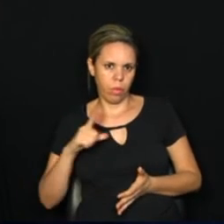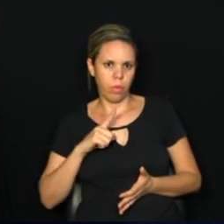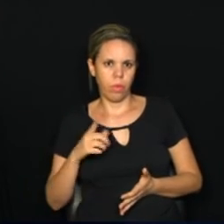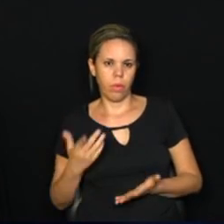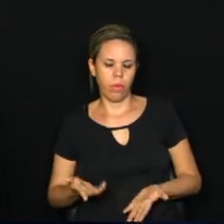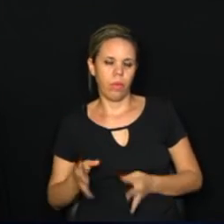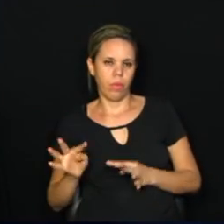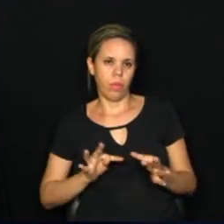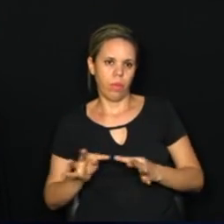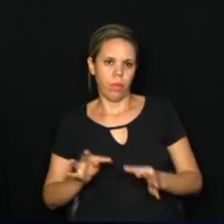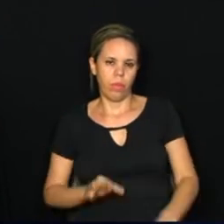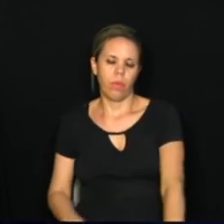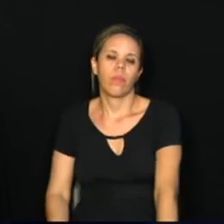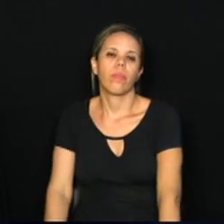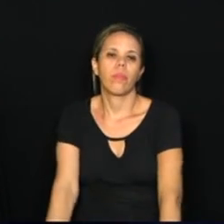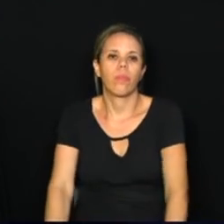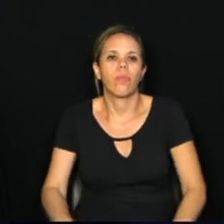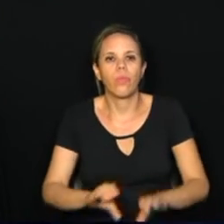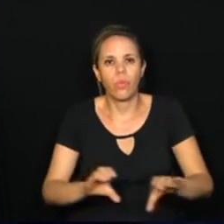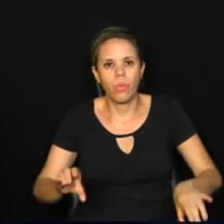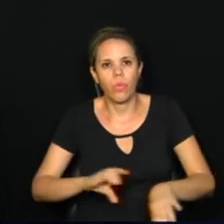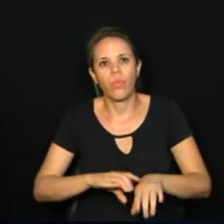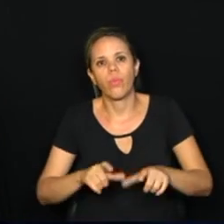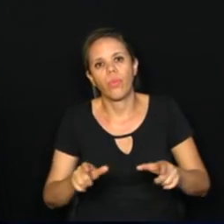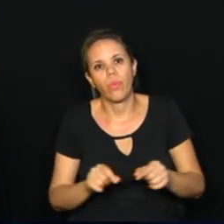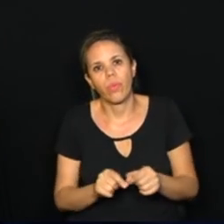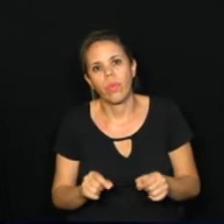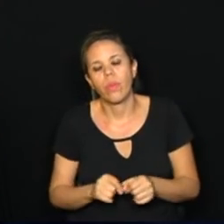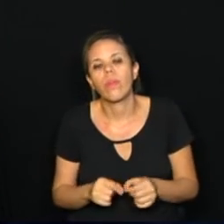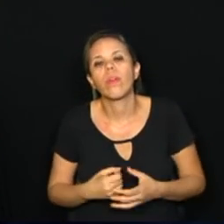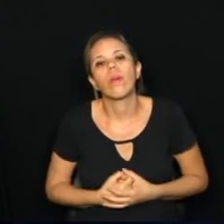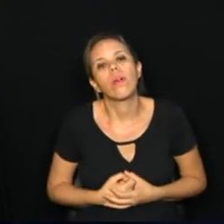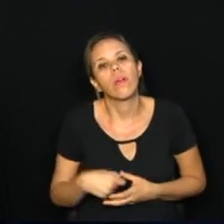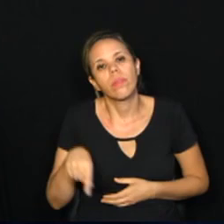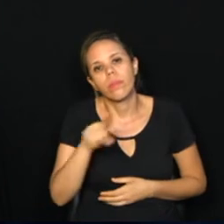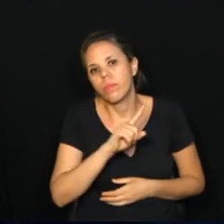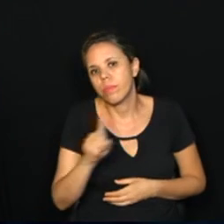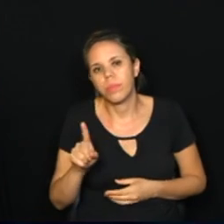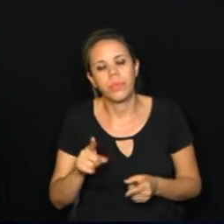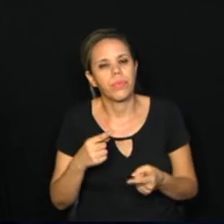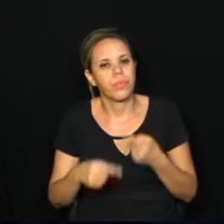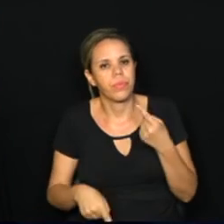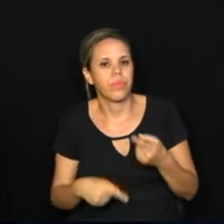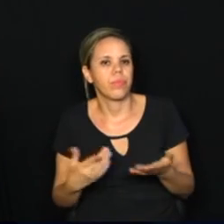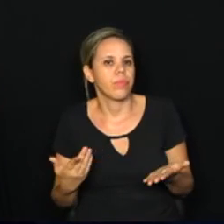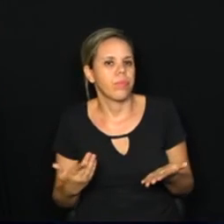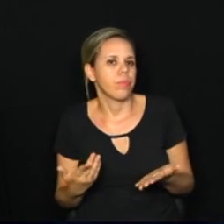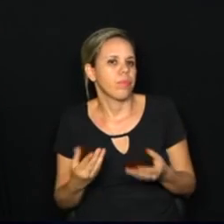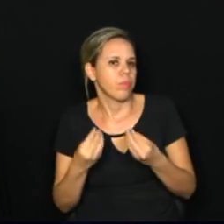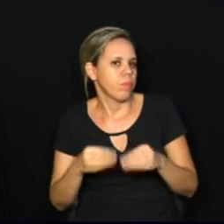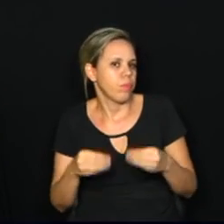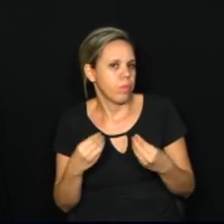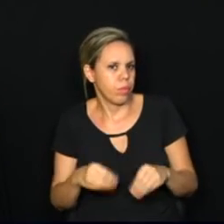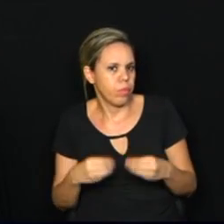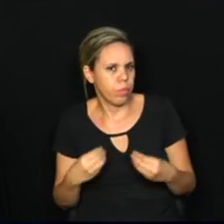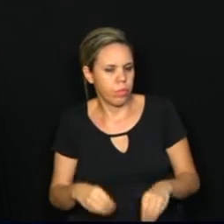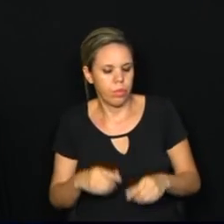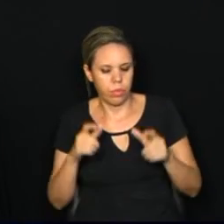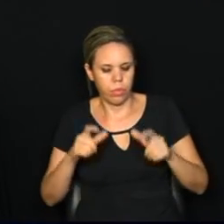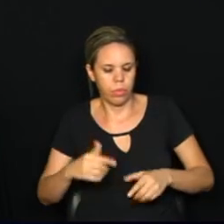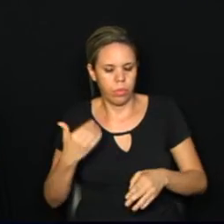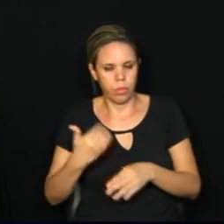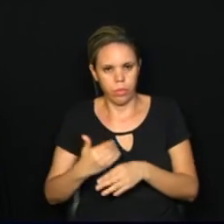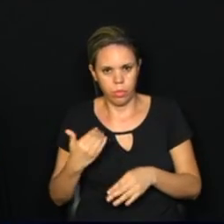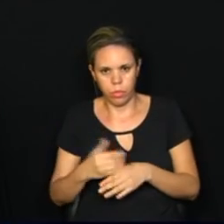o tratamento do esgoto seja mais avançado para que você não inviabilize os reservatórios. Então está sendo